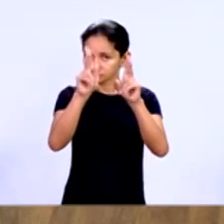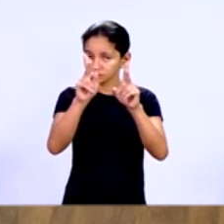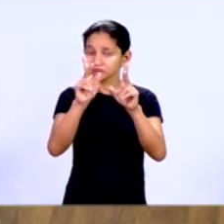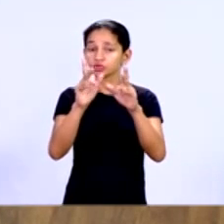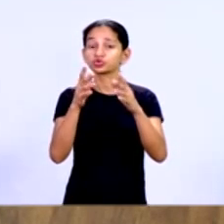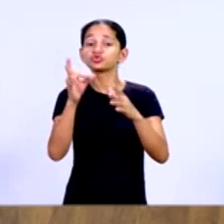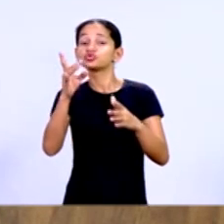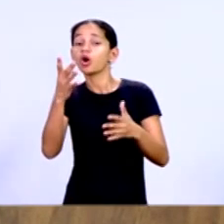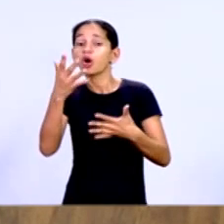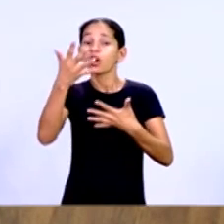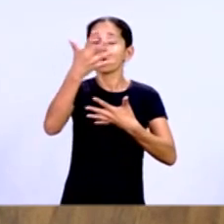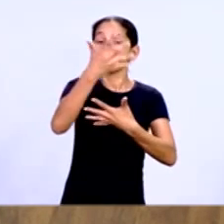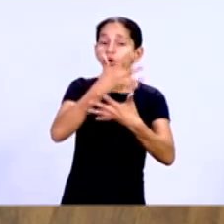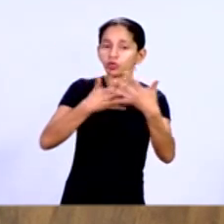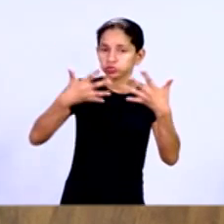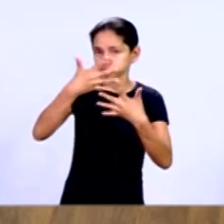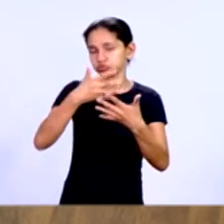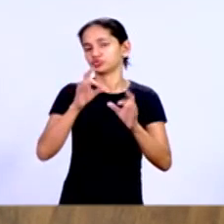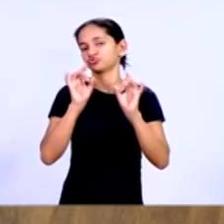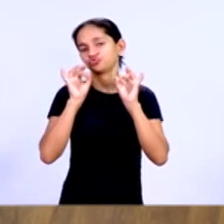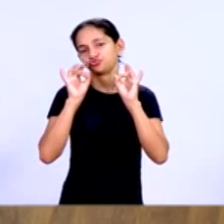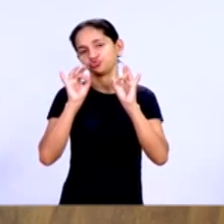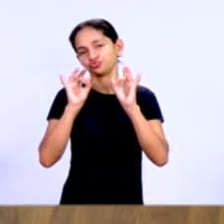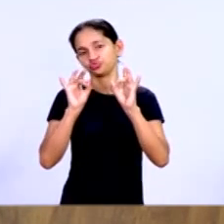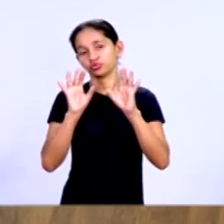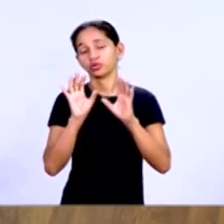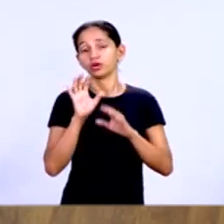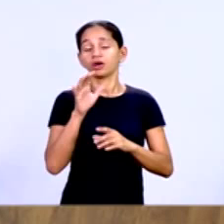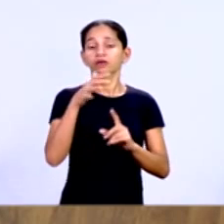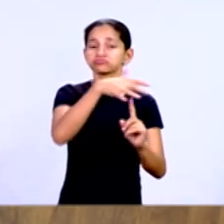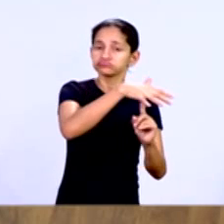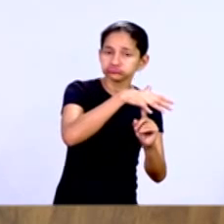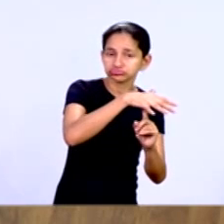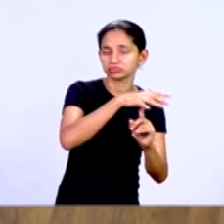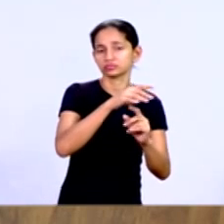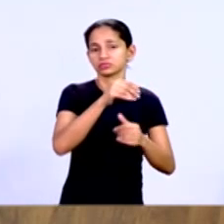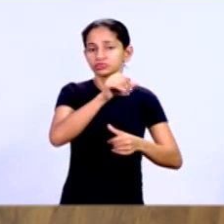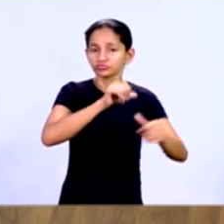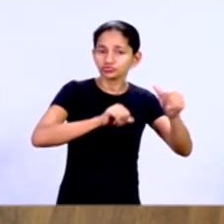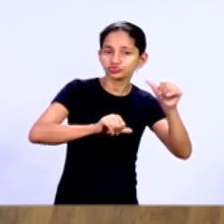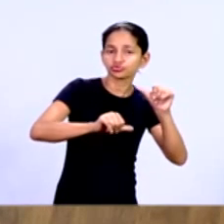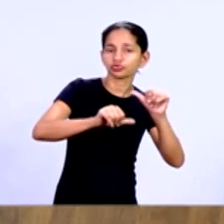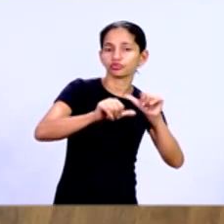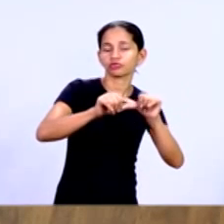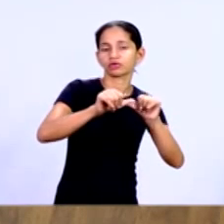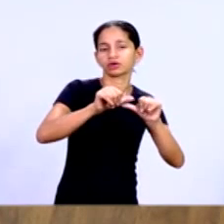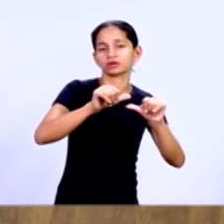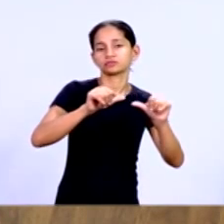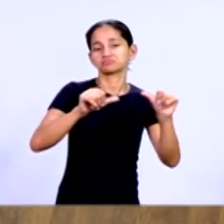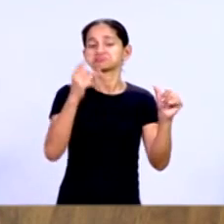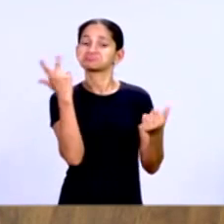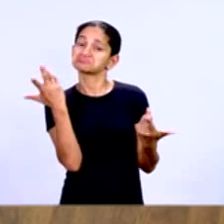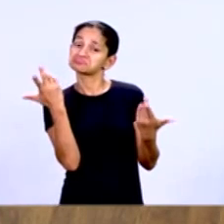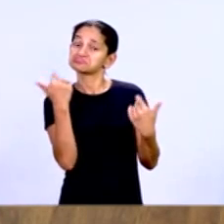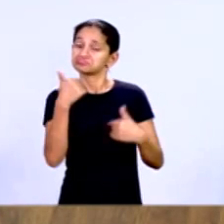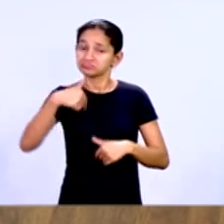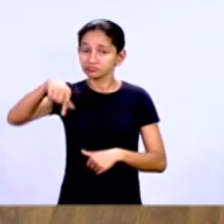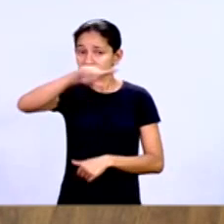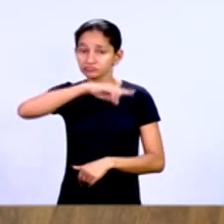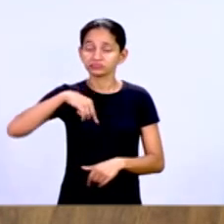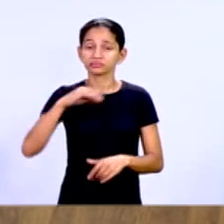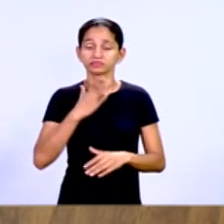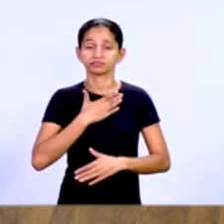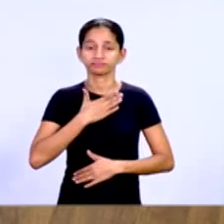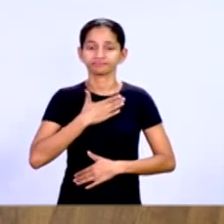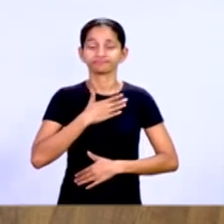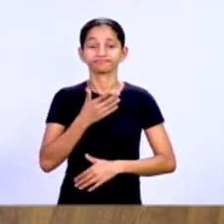eles falam no vídeo também é um tipo de mercado, é um local onde existe trocas. Então, assim, mas quando a gente avalia do